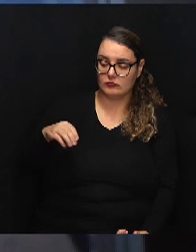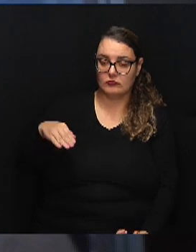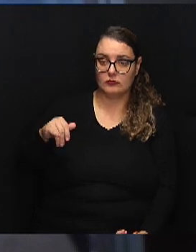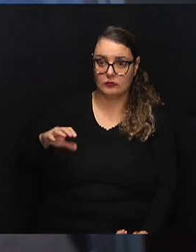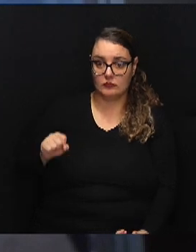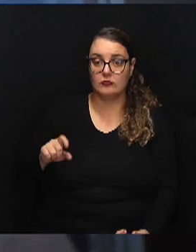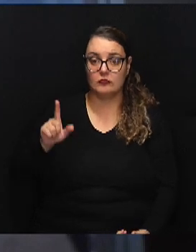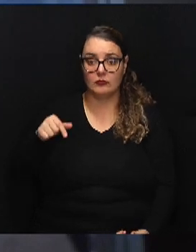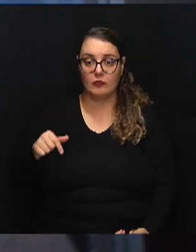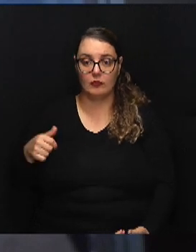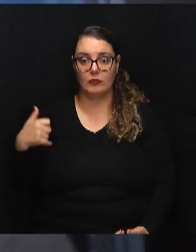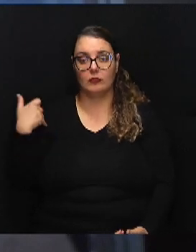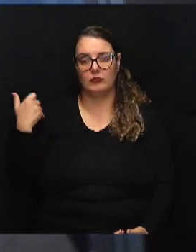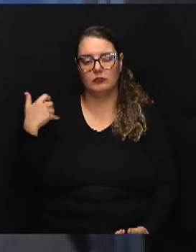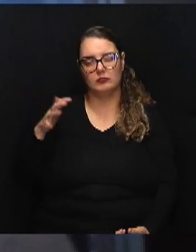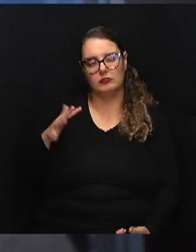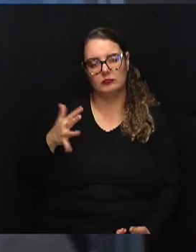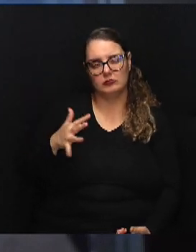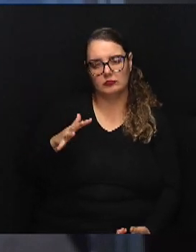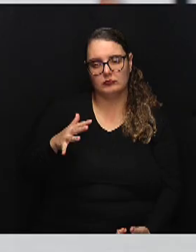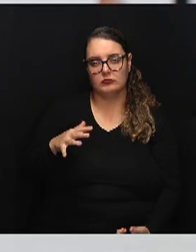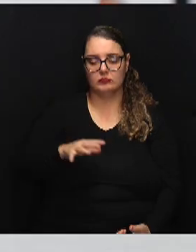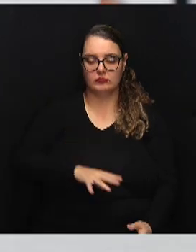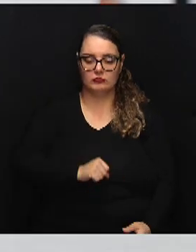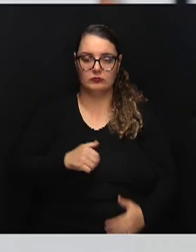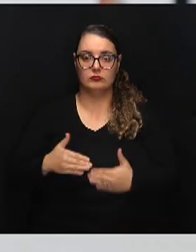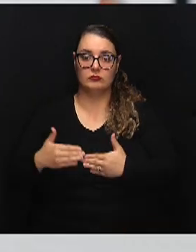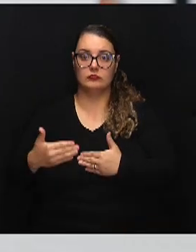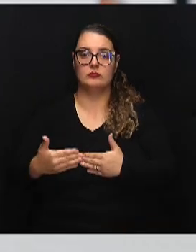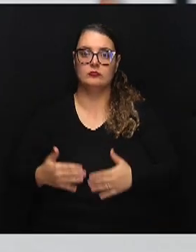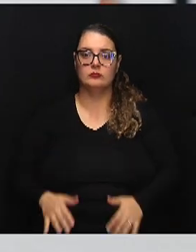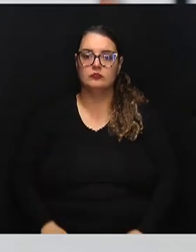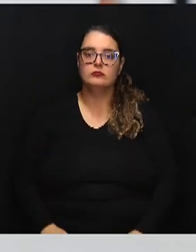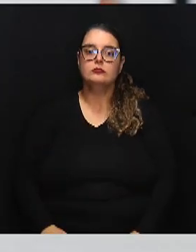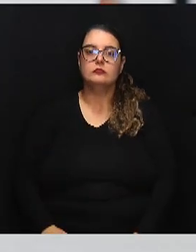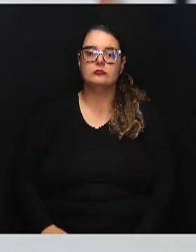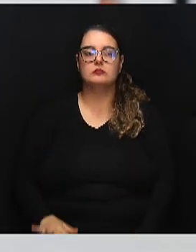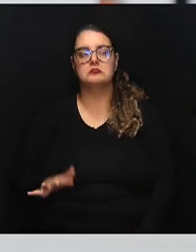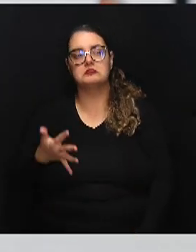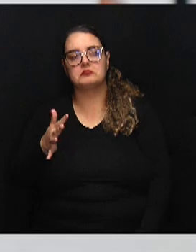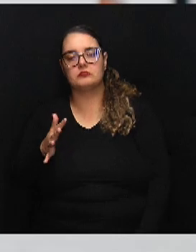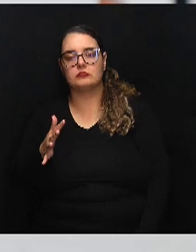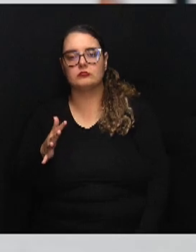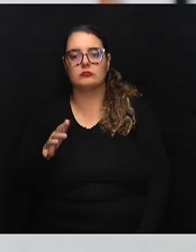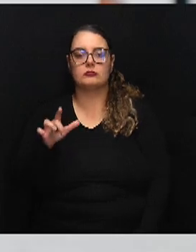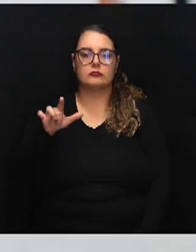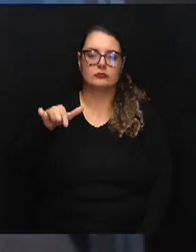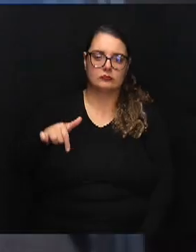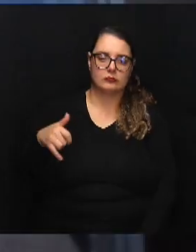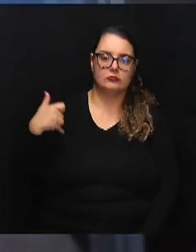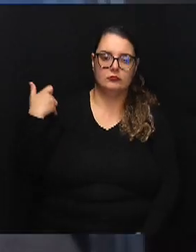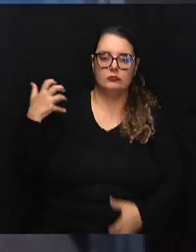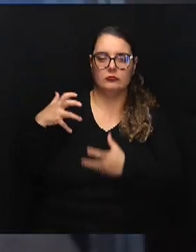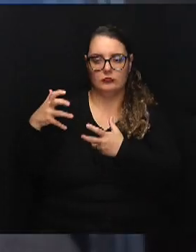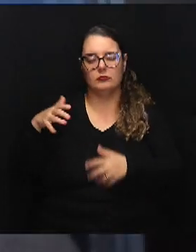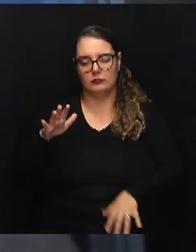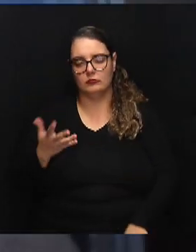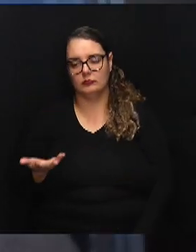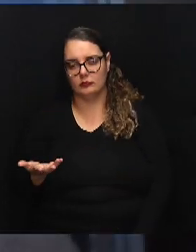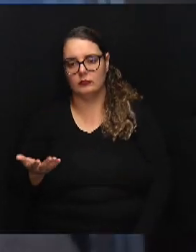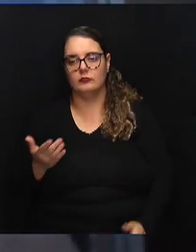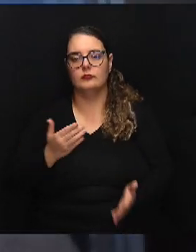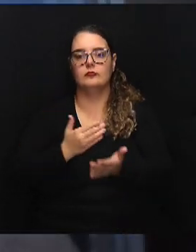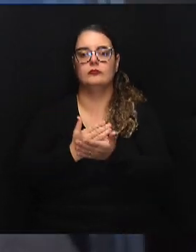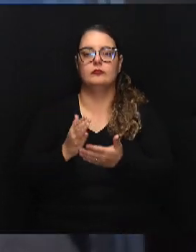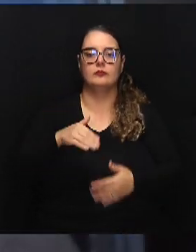a partir da menopausa, né, então as mulheres infartam numa fase um pouquinho mais velhas, né, então elas começam a ter